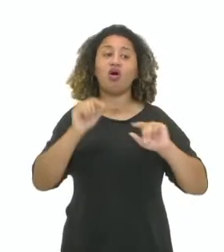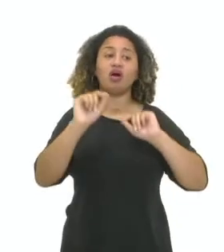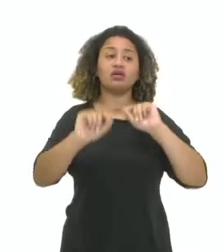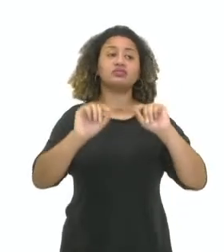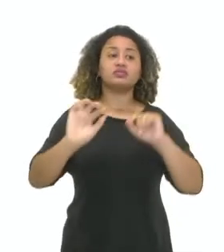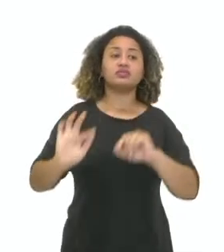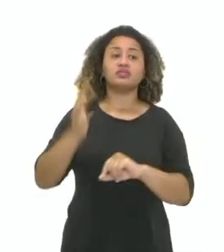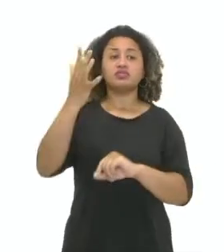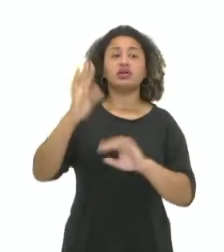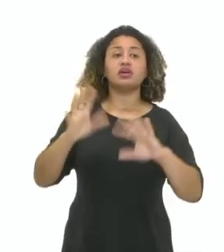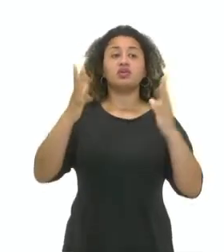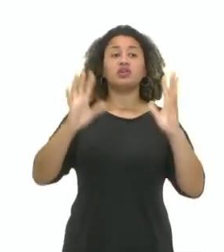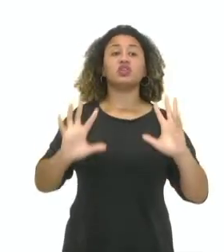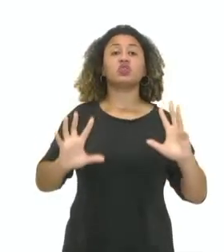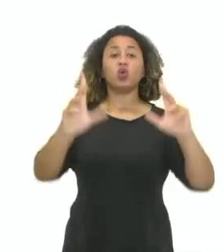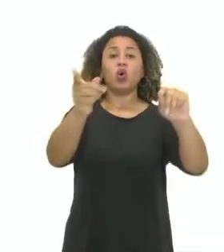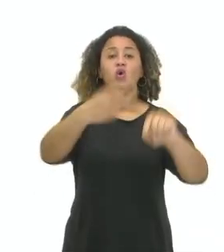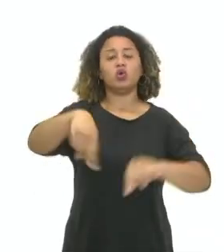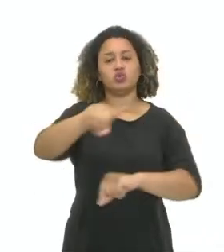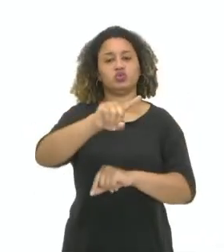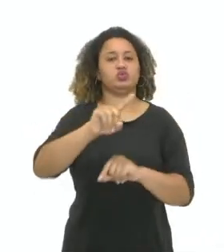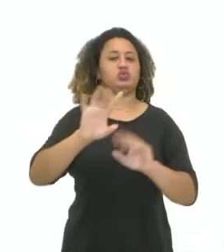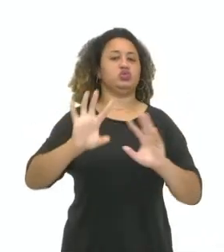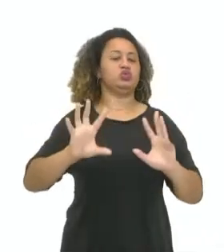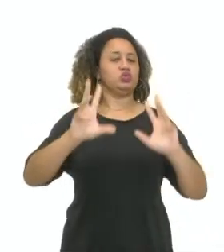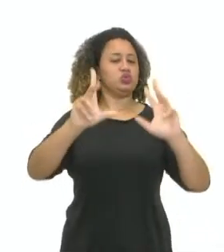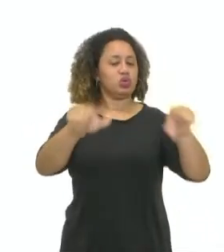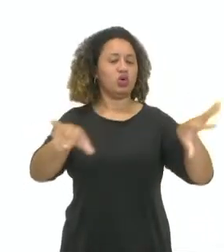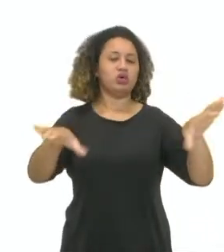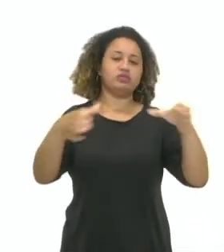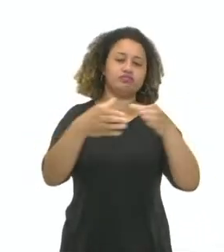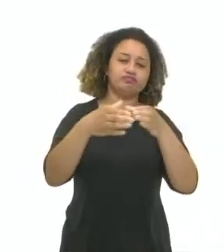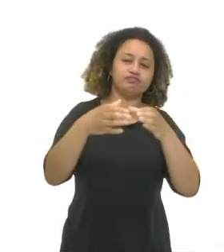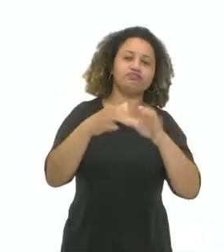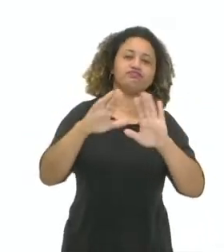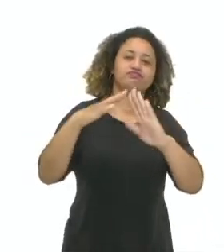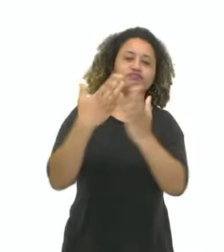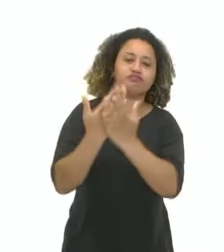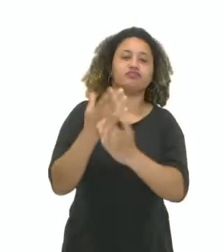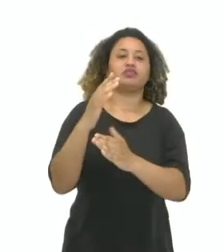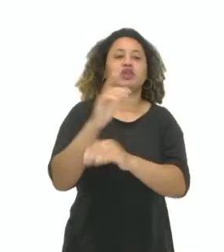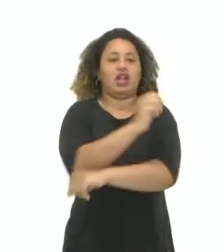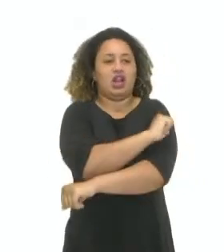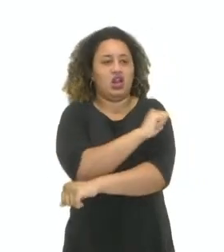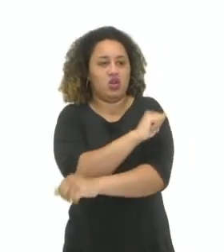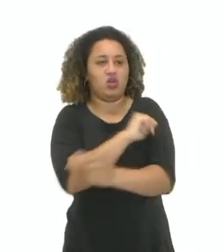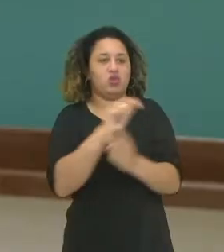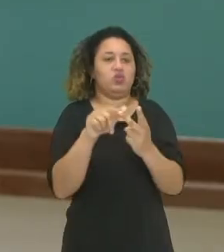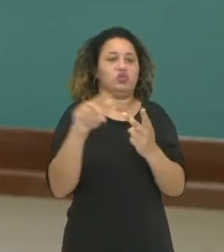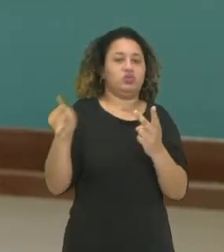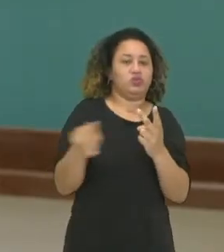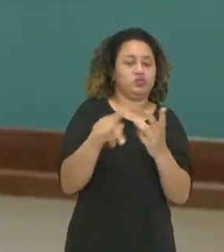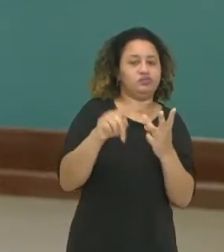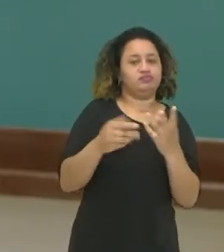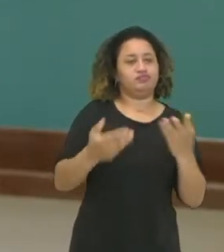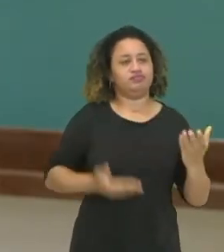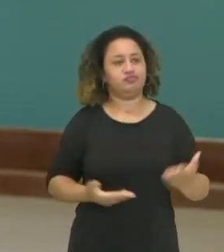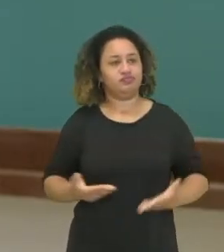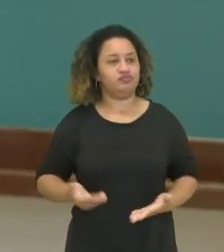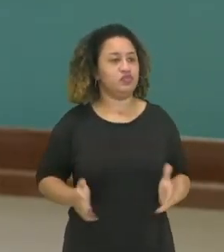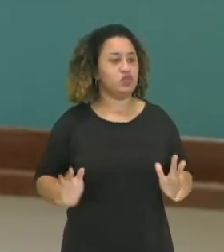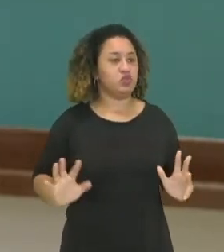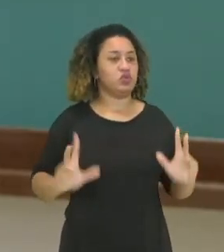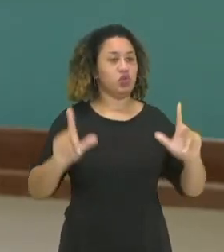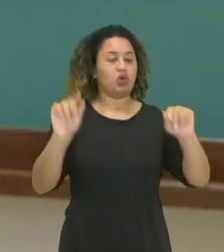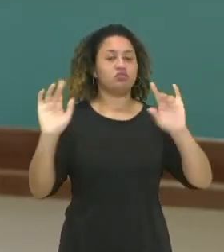né, ocorreu diante de todos. Então, toda a comunidade escolar, os estudantes, os professores, o funcionário, então todo